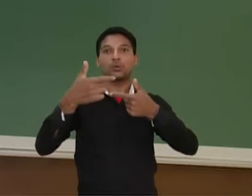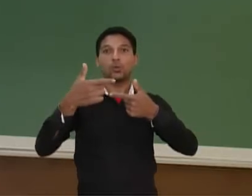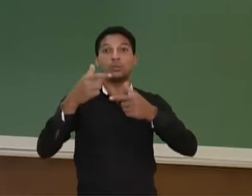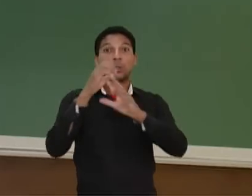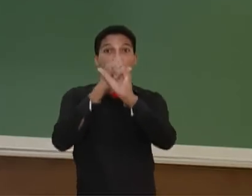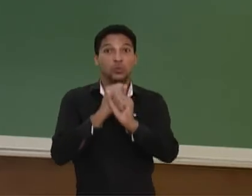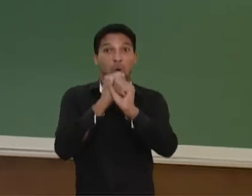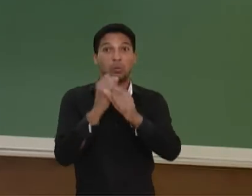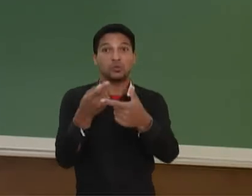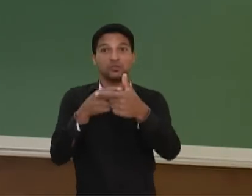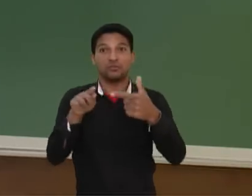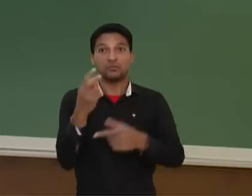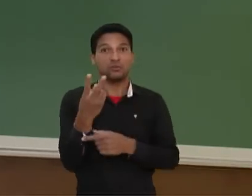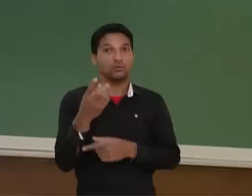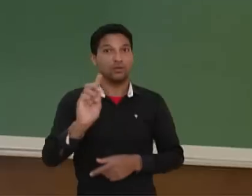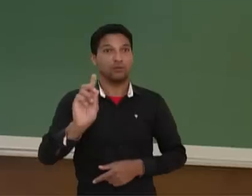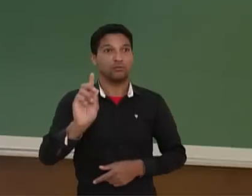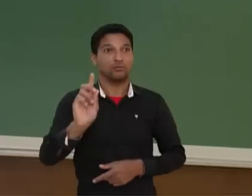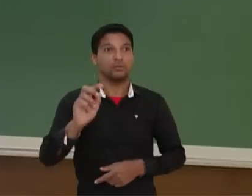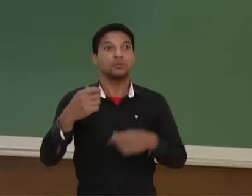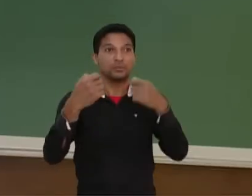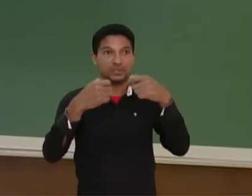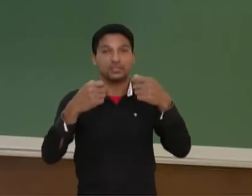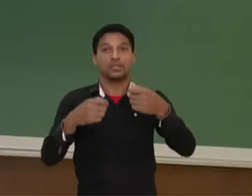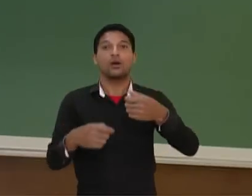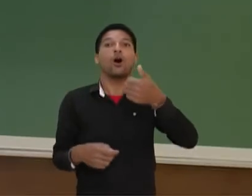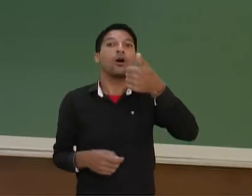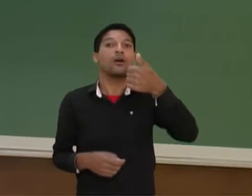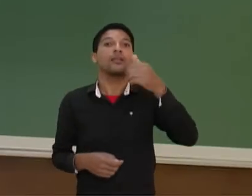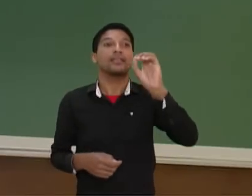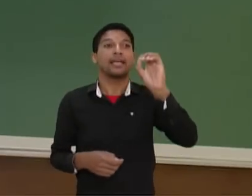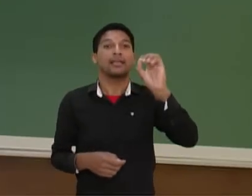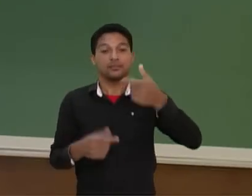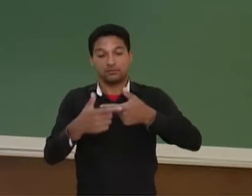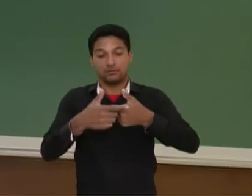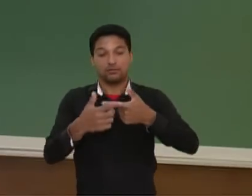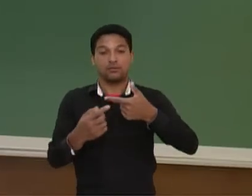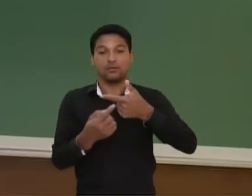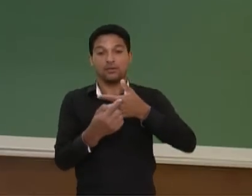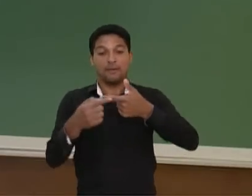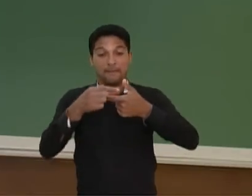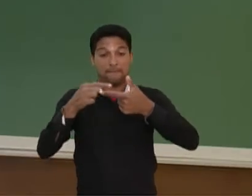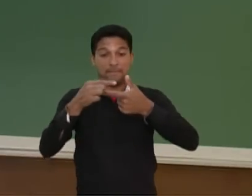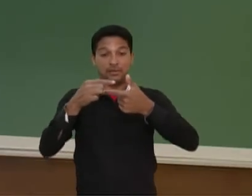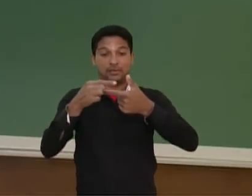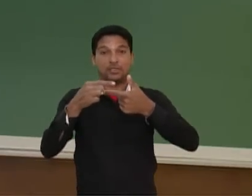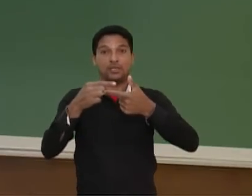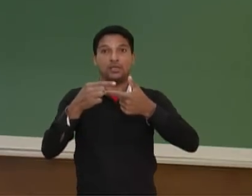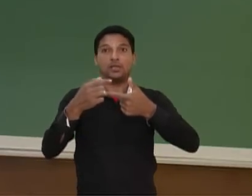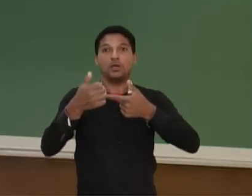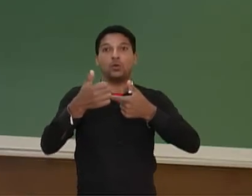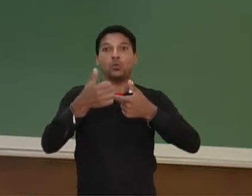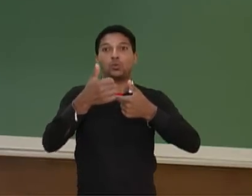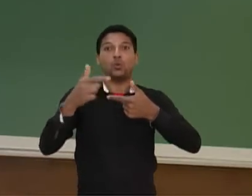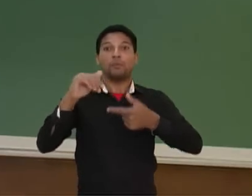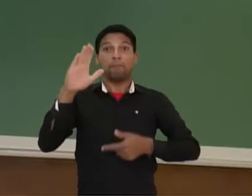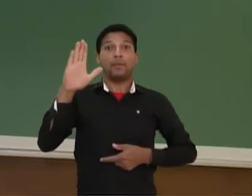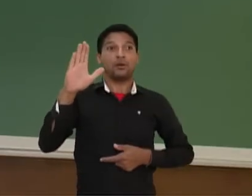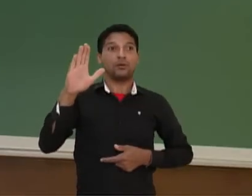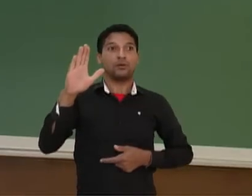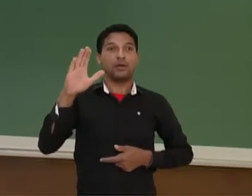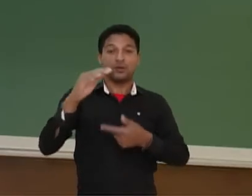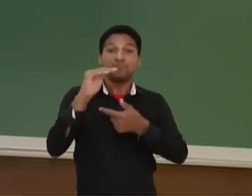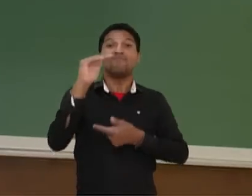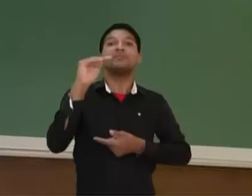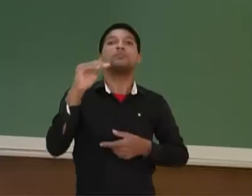2. Olha só. O 10 é a base média, o 12 é a base maior e a base menor eu não sei, chamei